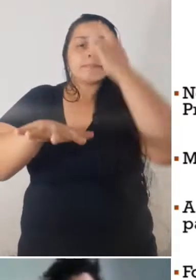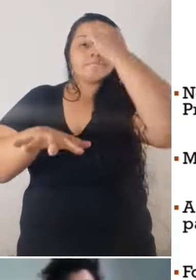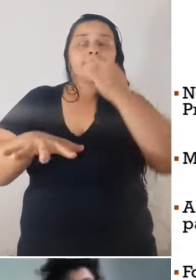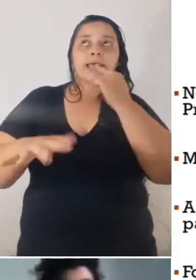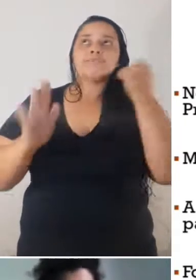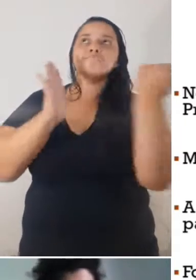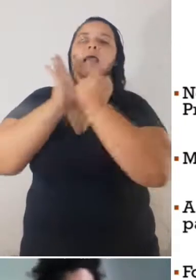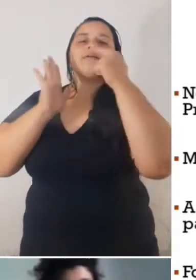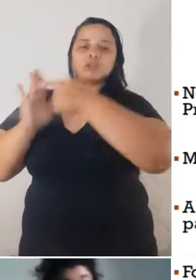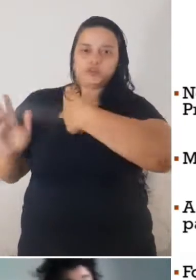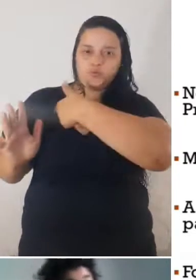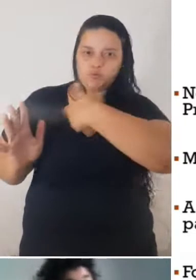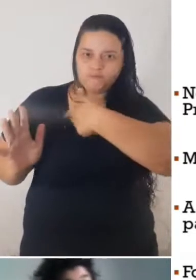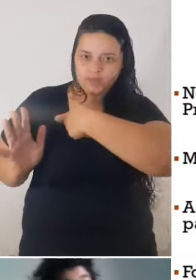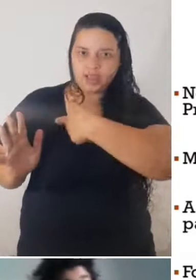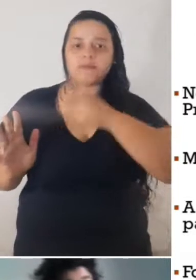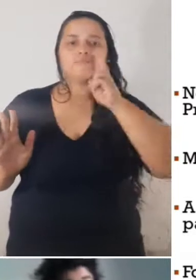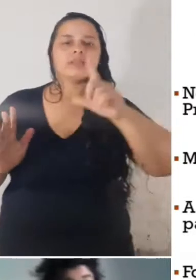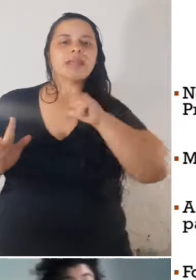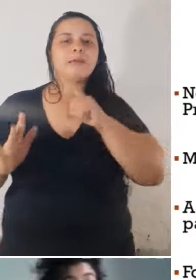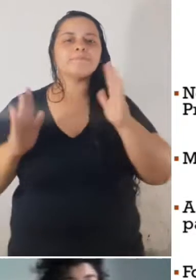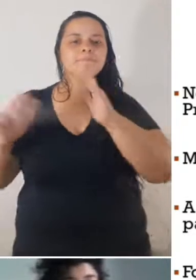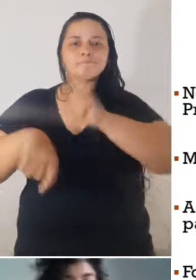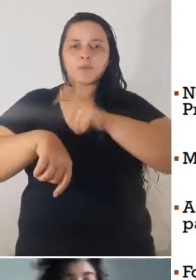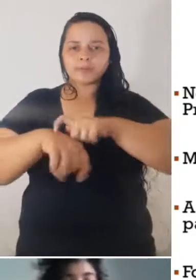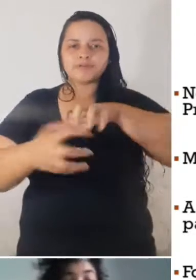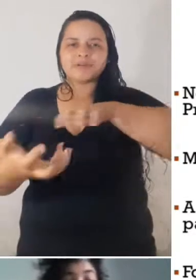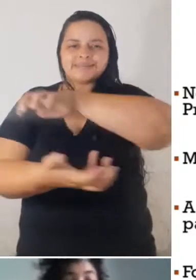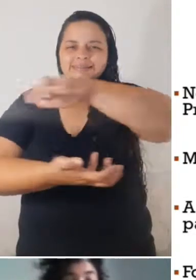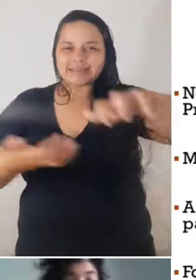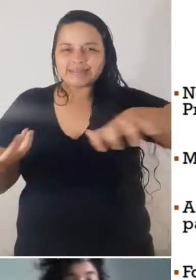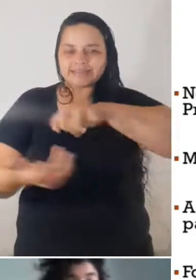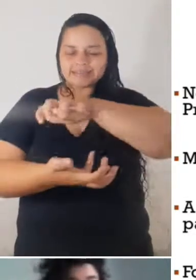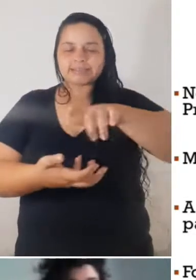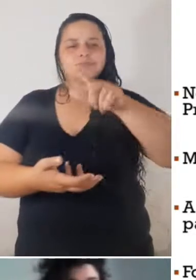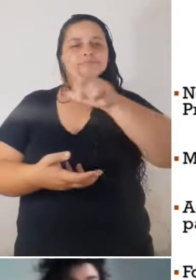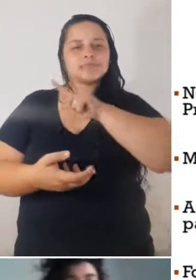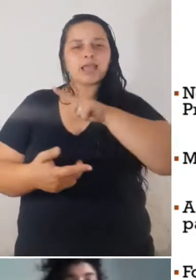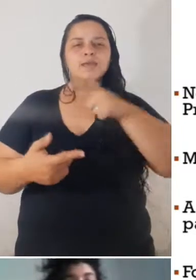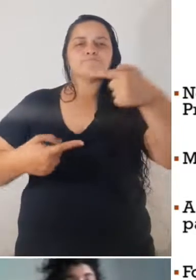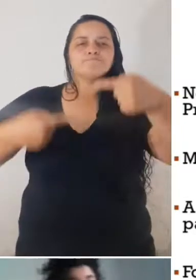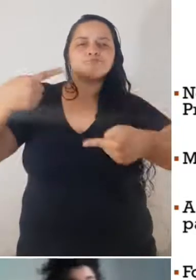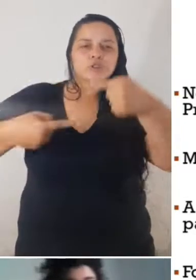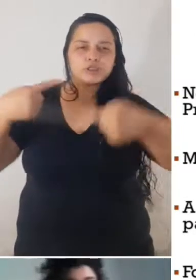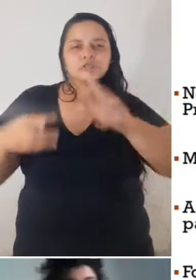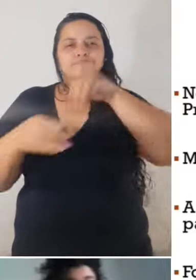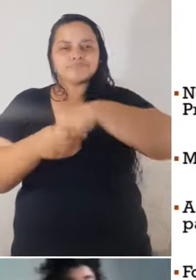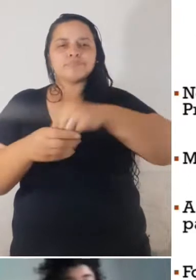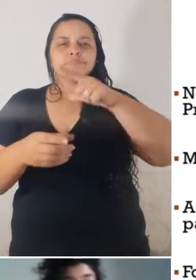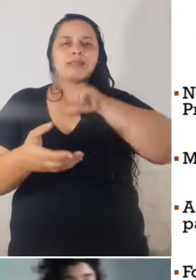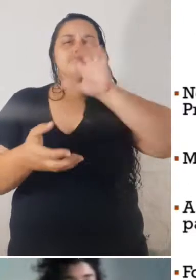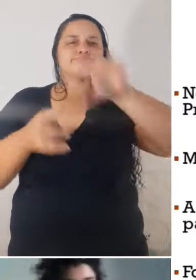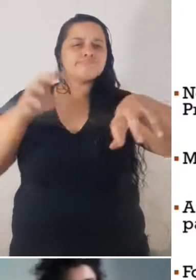figura como Getúlio Vargas. Estamos falando de um contexto de crise da chamada República Oligárquica. Diversas críticas